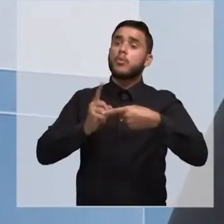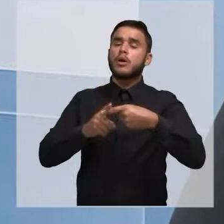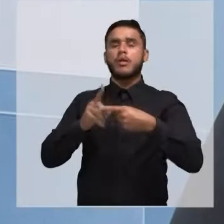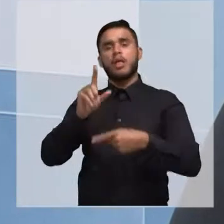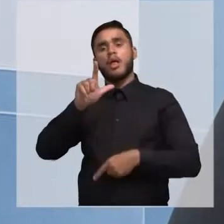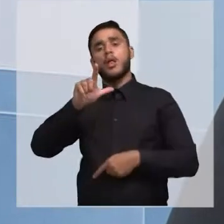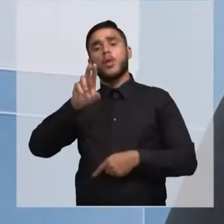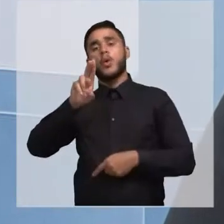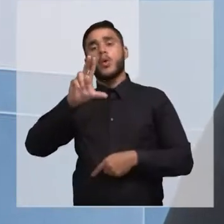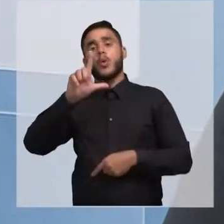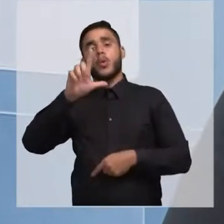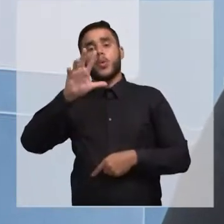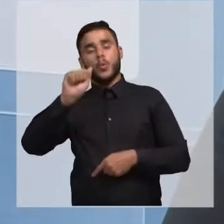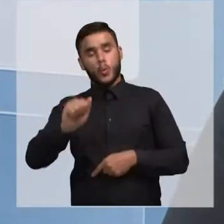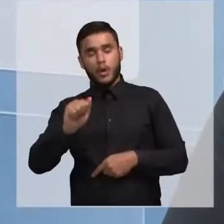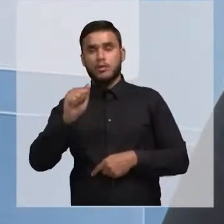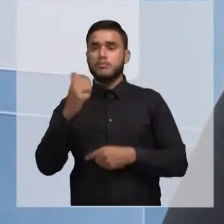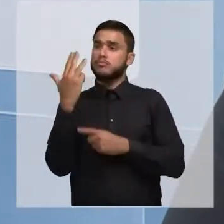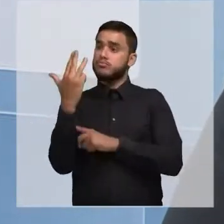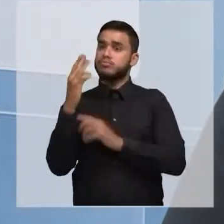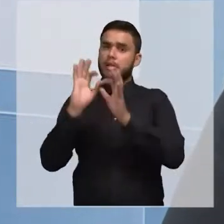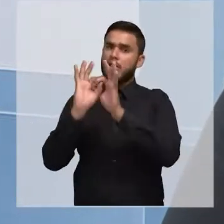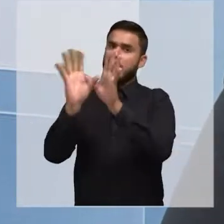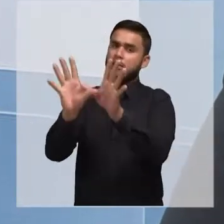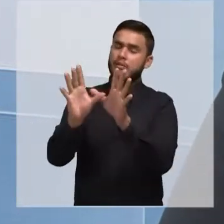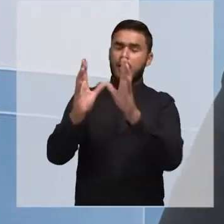soltura do ex-presidente Lula.